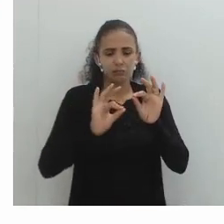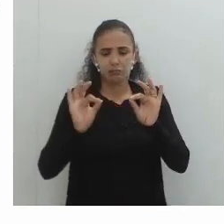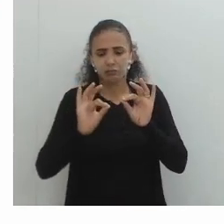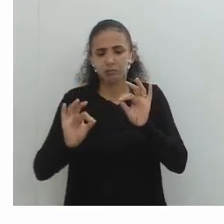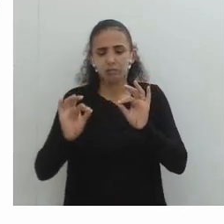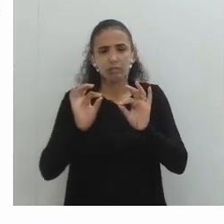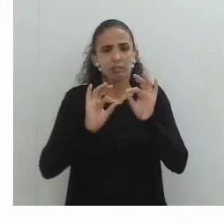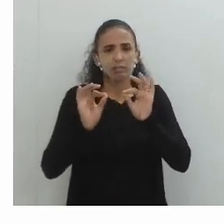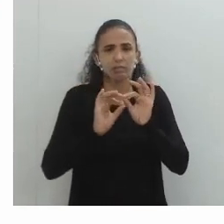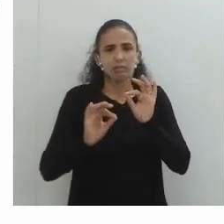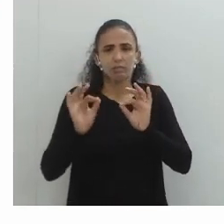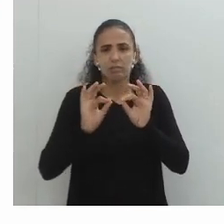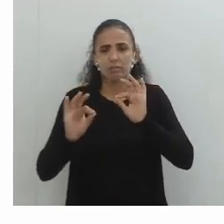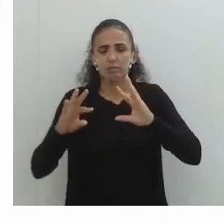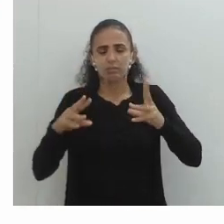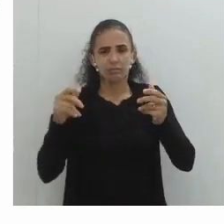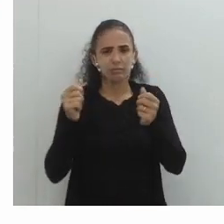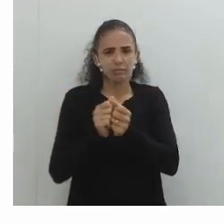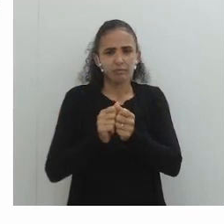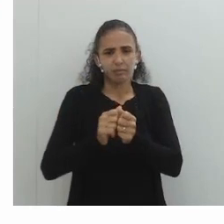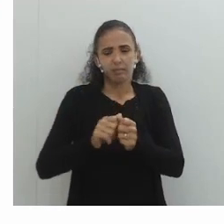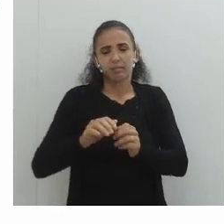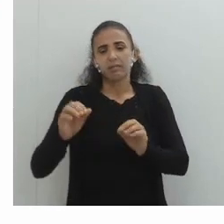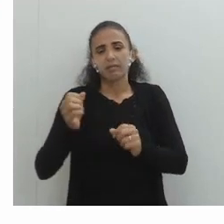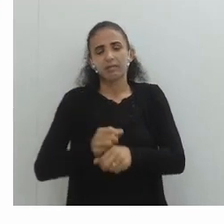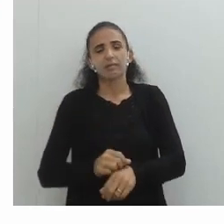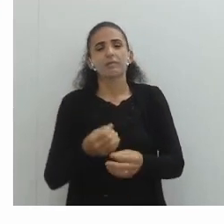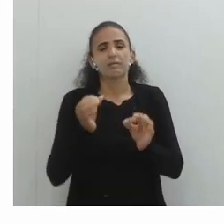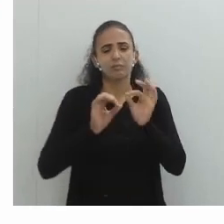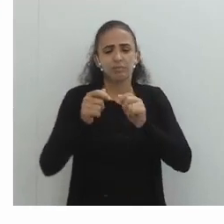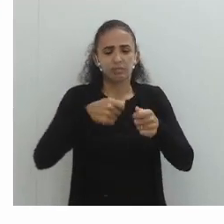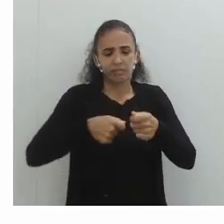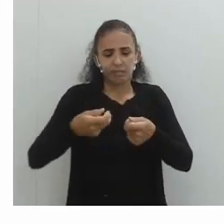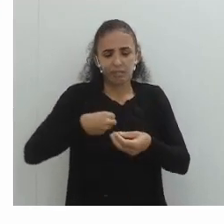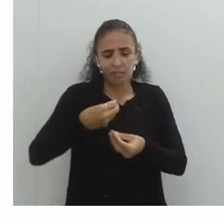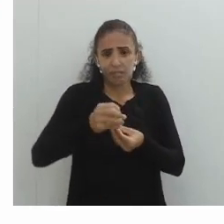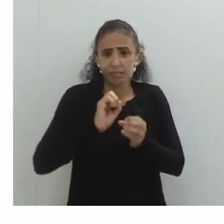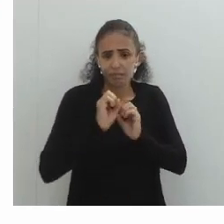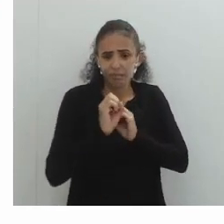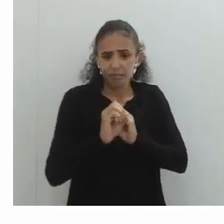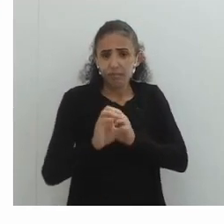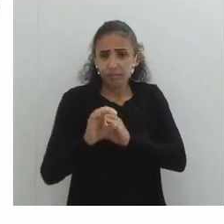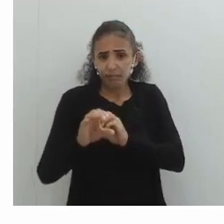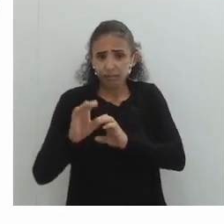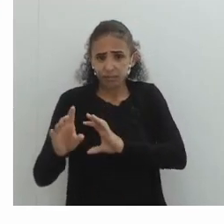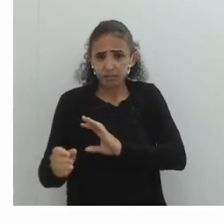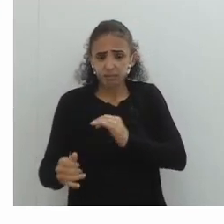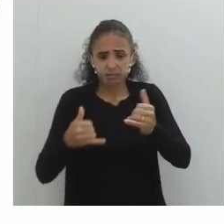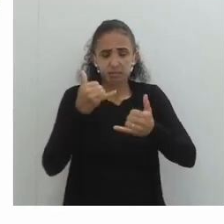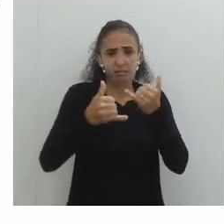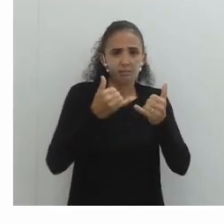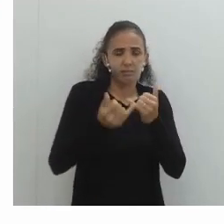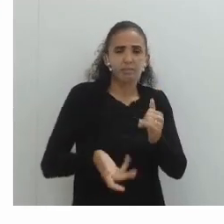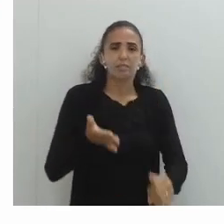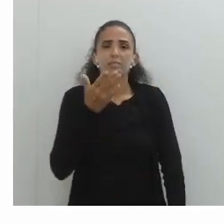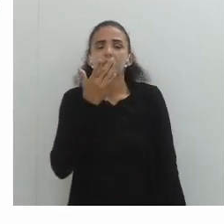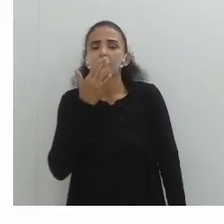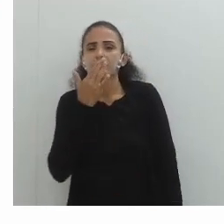aí, Felipe Neto, não sei o que Neto. Então ele ensina as crianças lá a questão da cor,